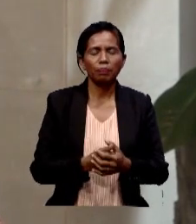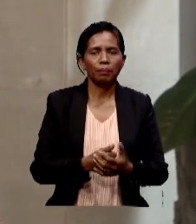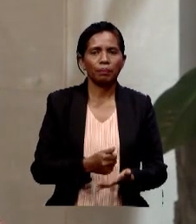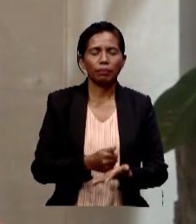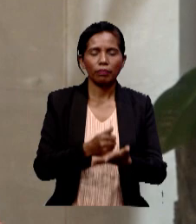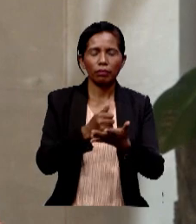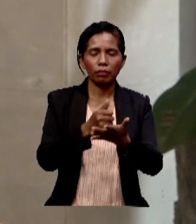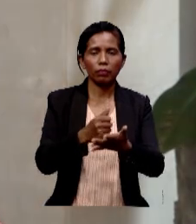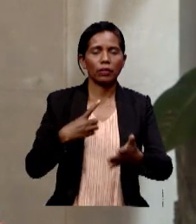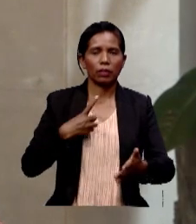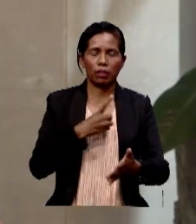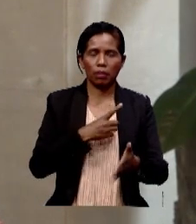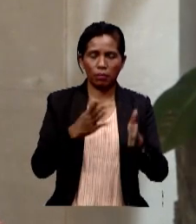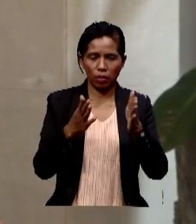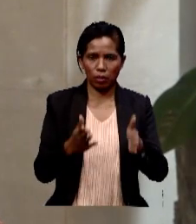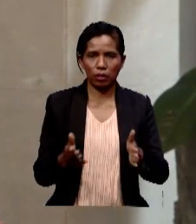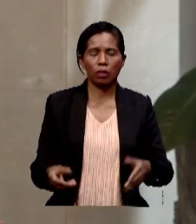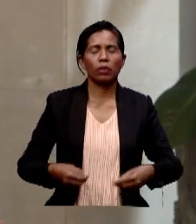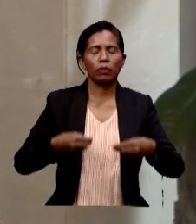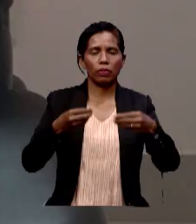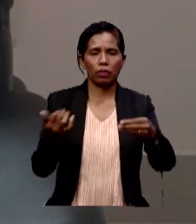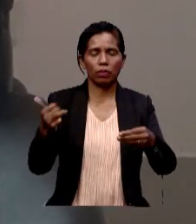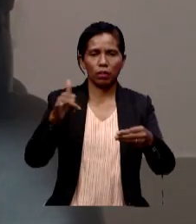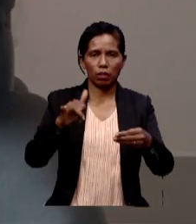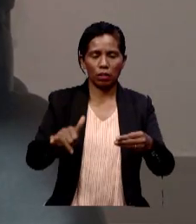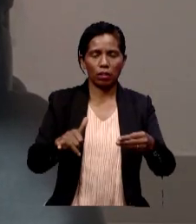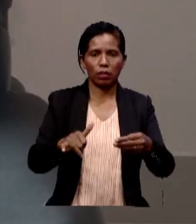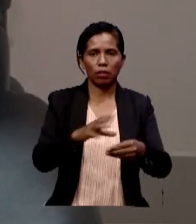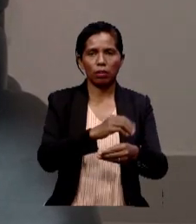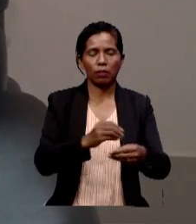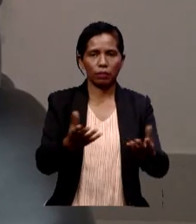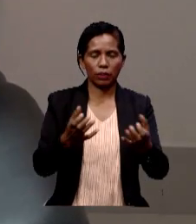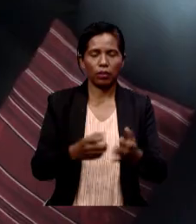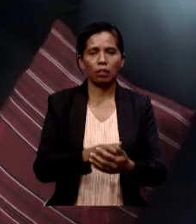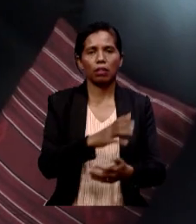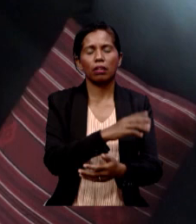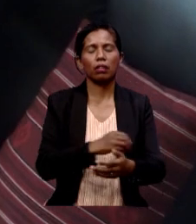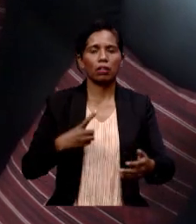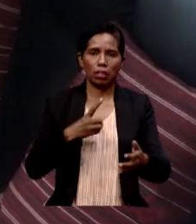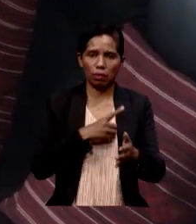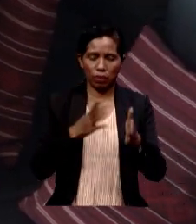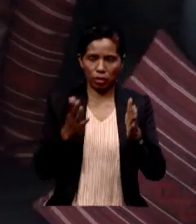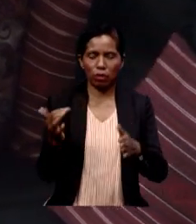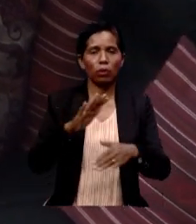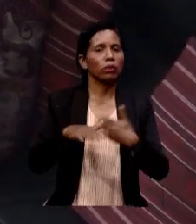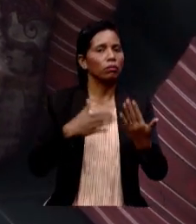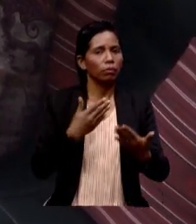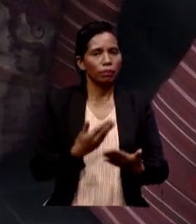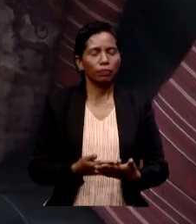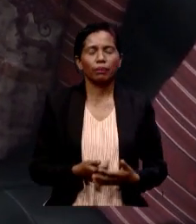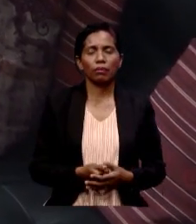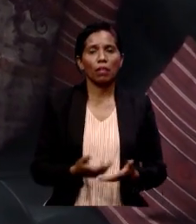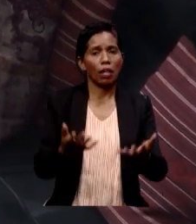Facilita deputado sire exerce sire minha competência e sire minha poder. Tanto bancados, tanto deputados. Ne los que estão a